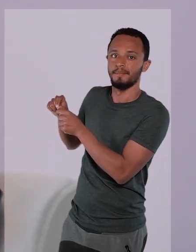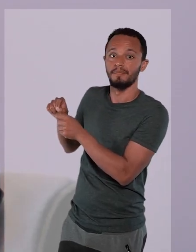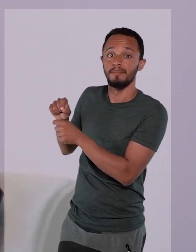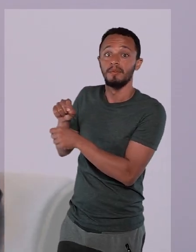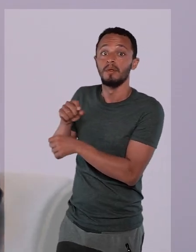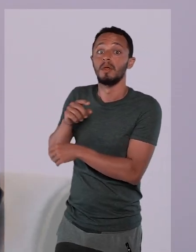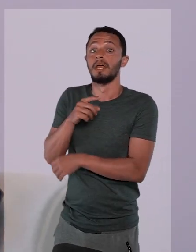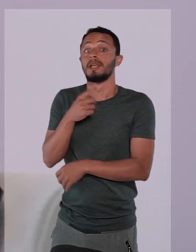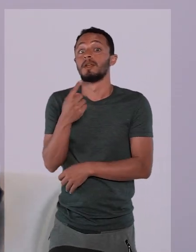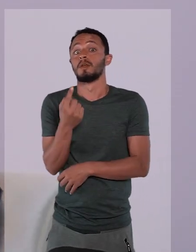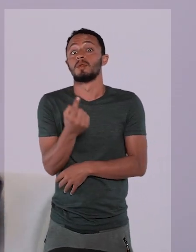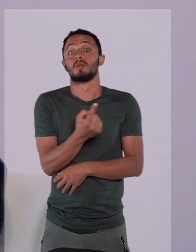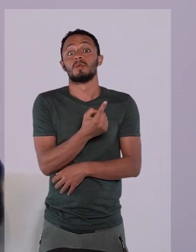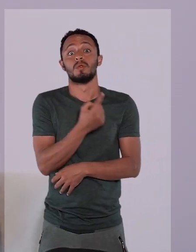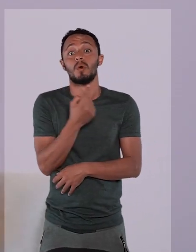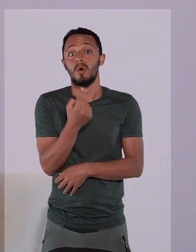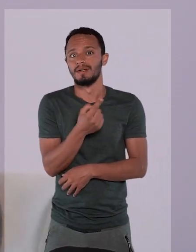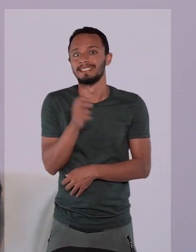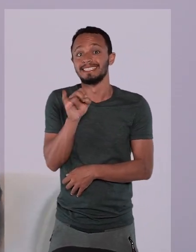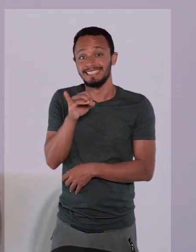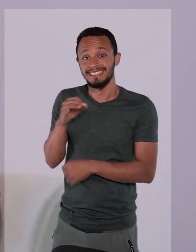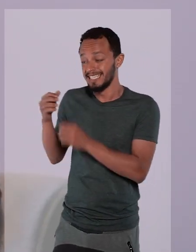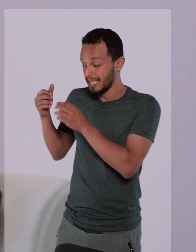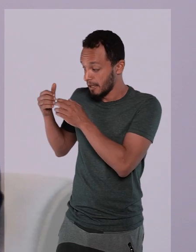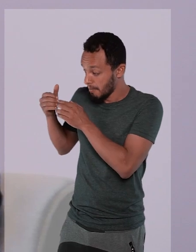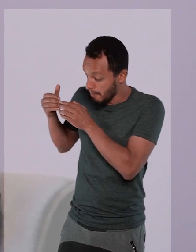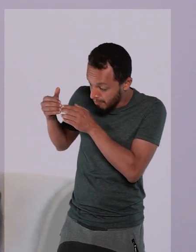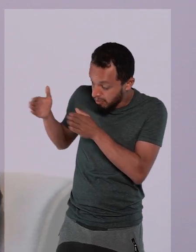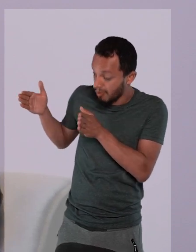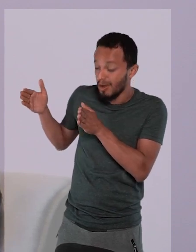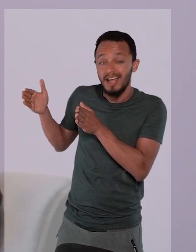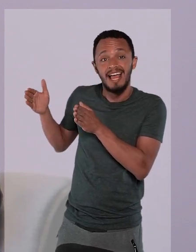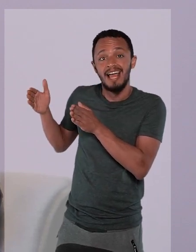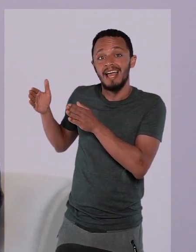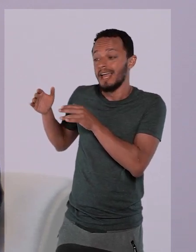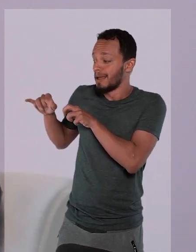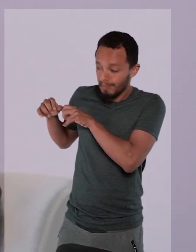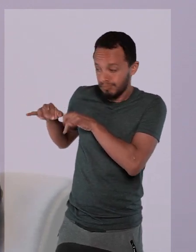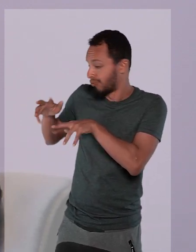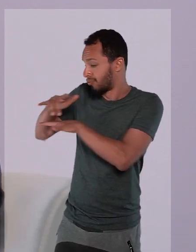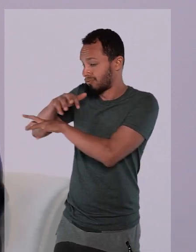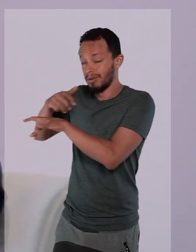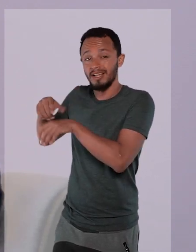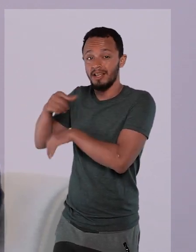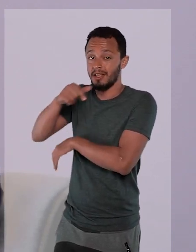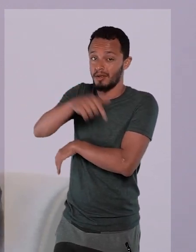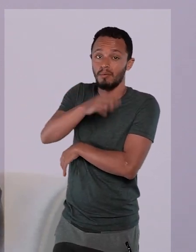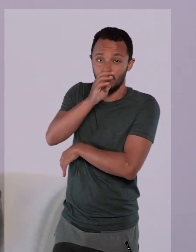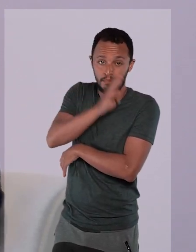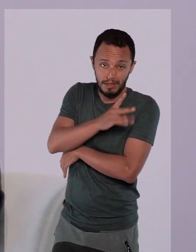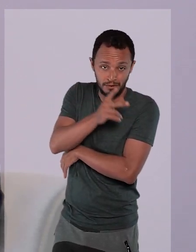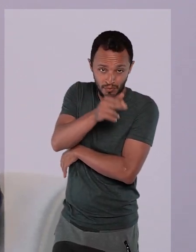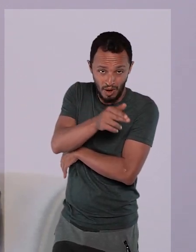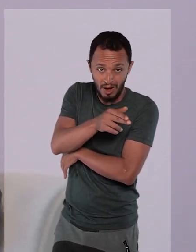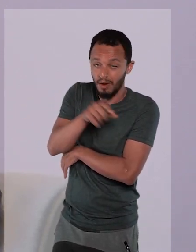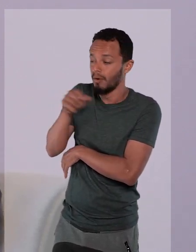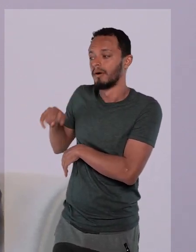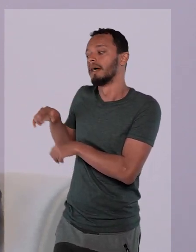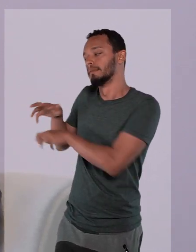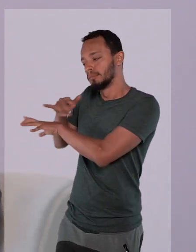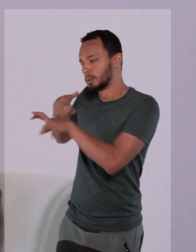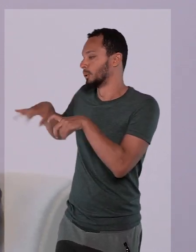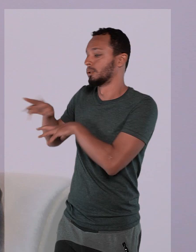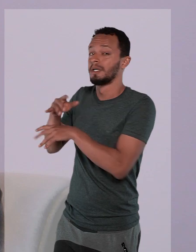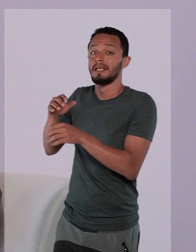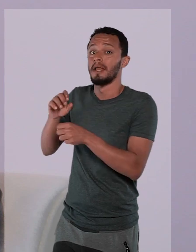de tantas variantes se a China adotasse um laissez-faire, né? Deixa correr solto. Bom, isso é outra